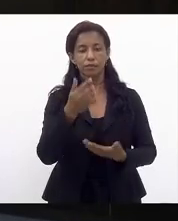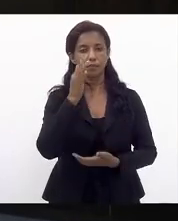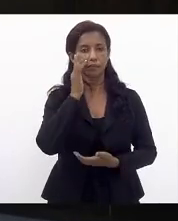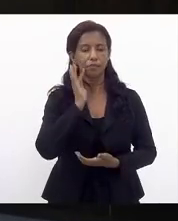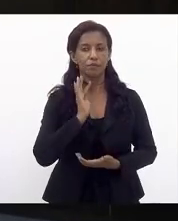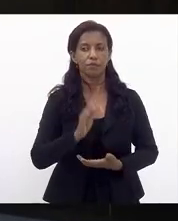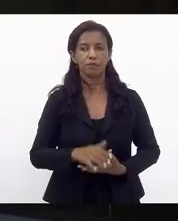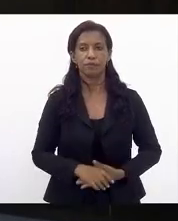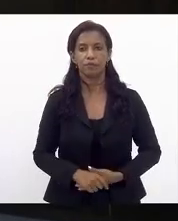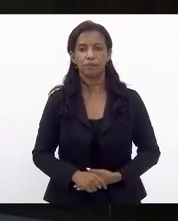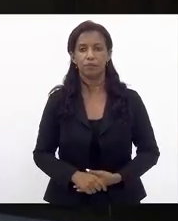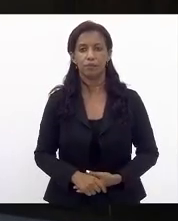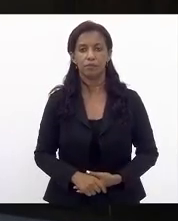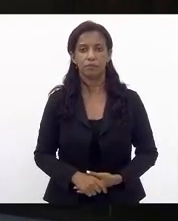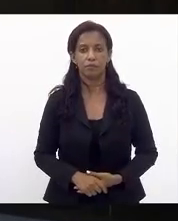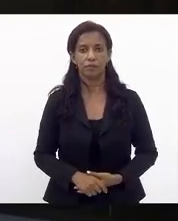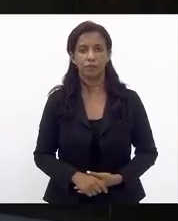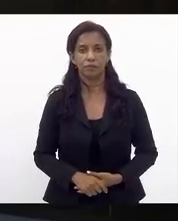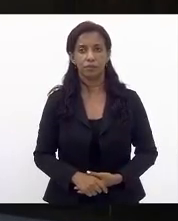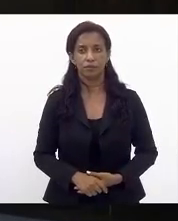Flávio serafini e